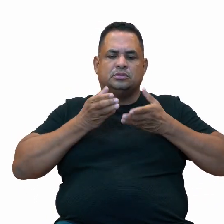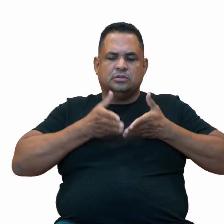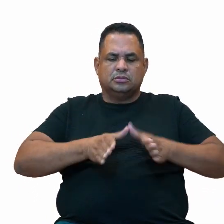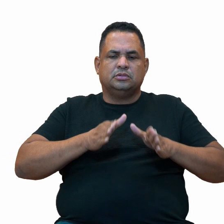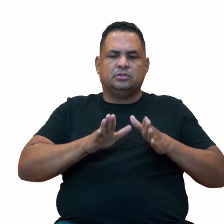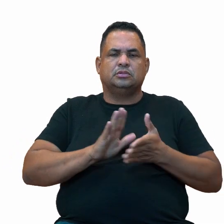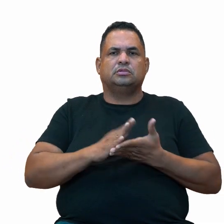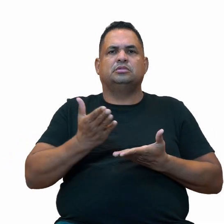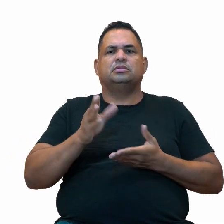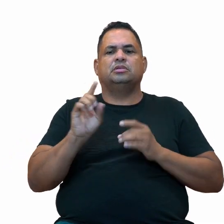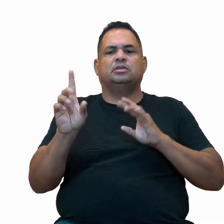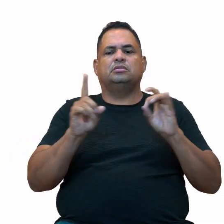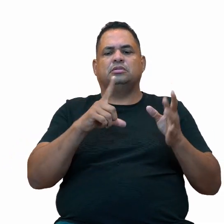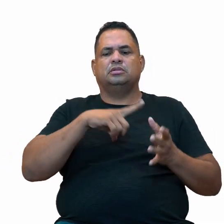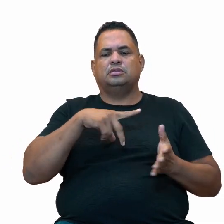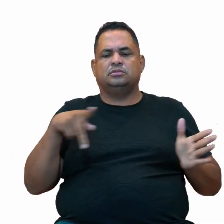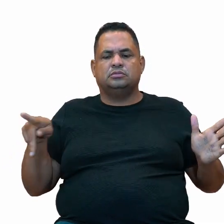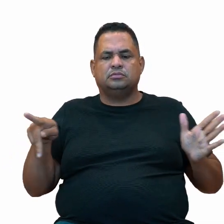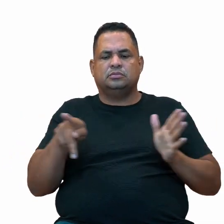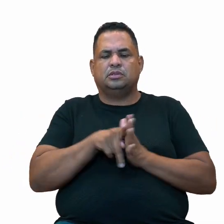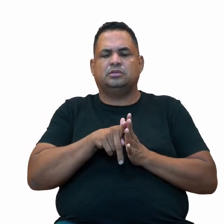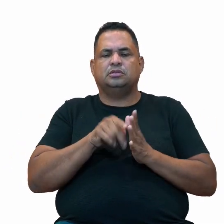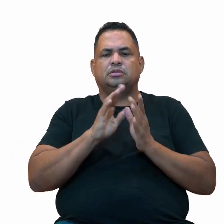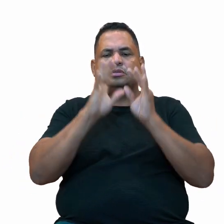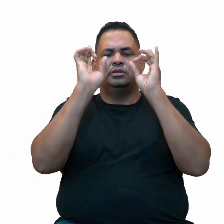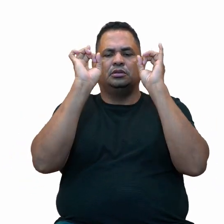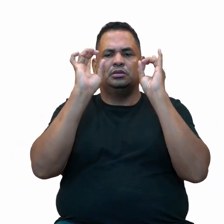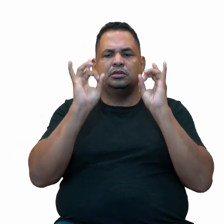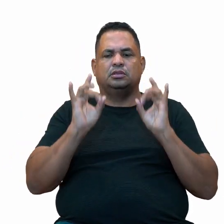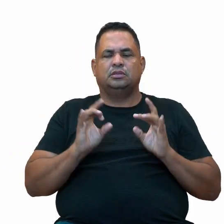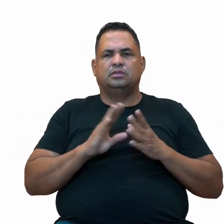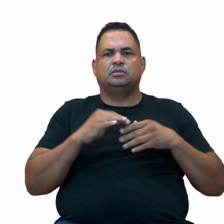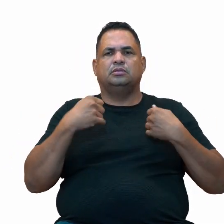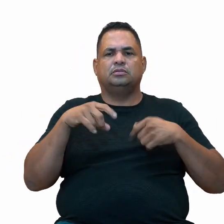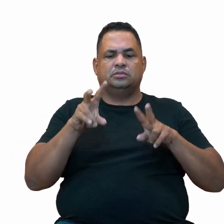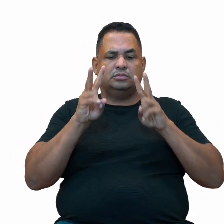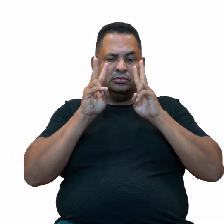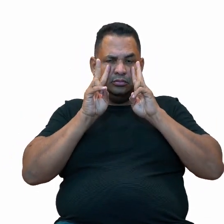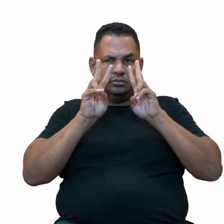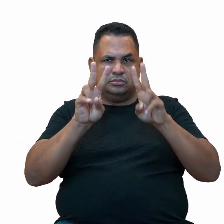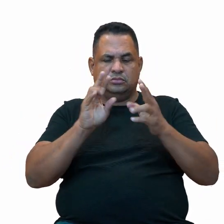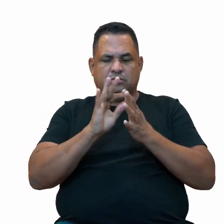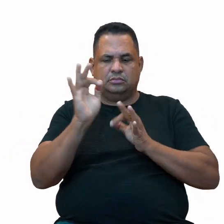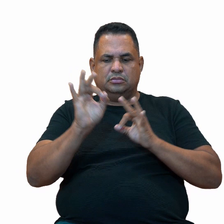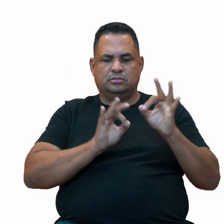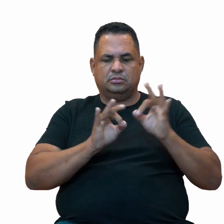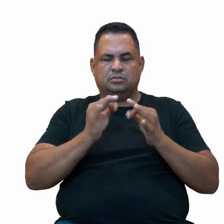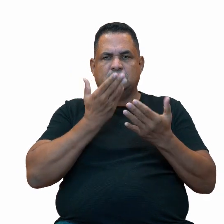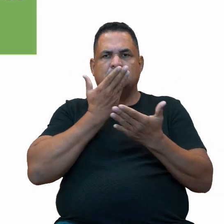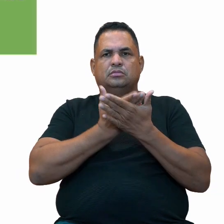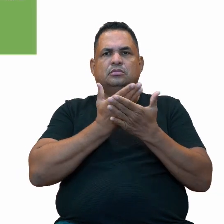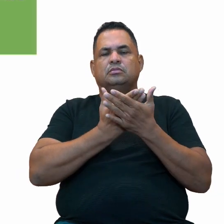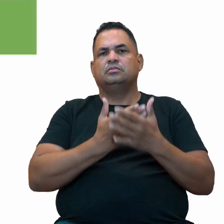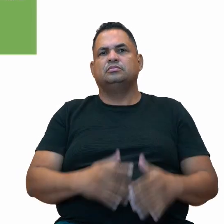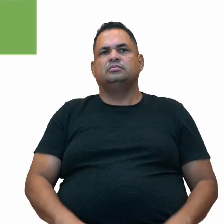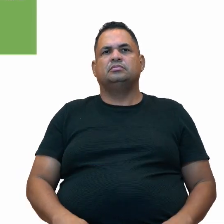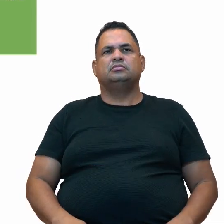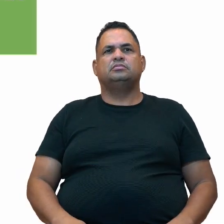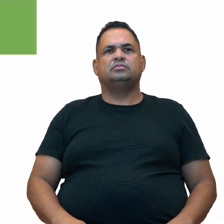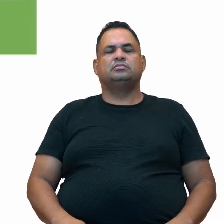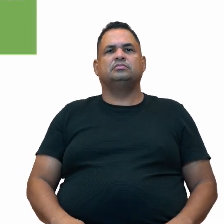complexidade e tem um detalhe que você precisa observar na construção dessa aula, tudo bem? E